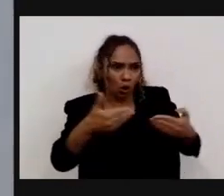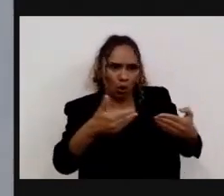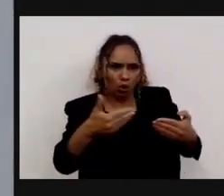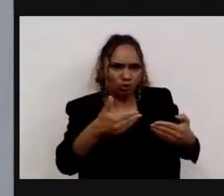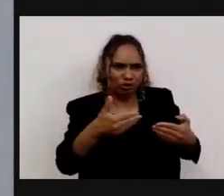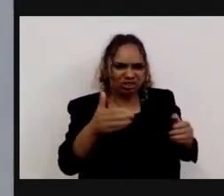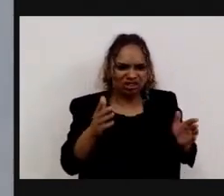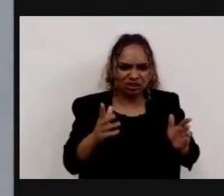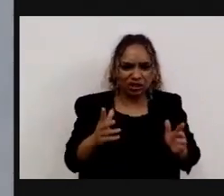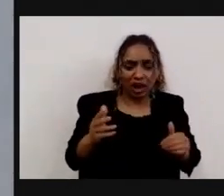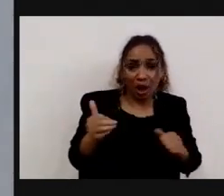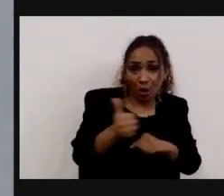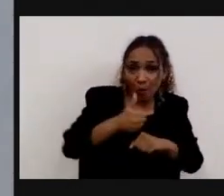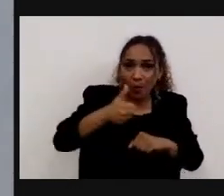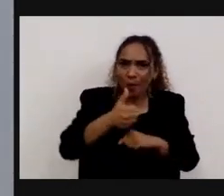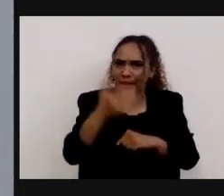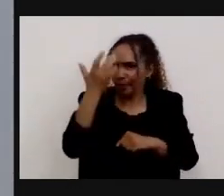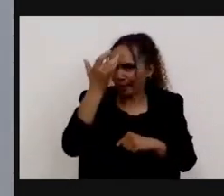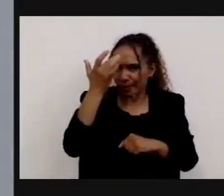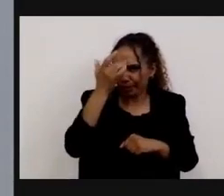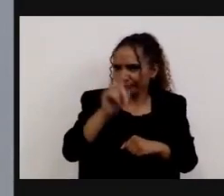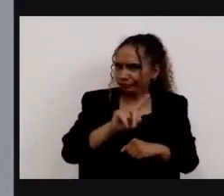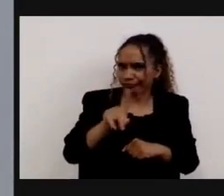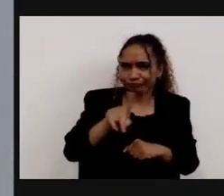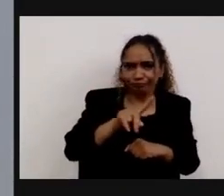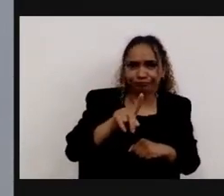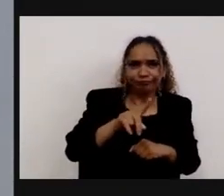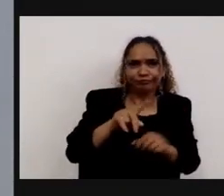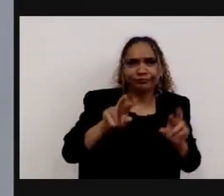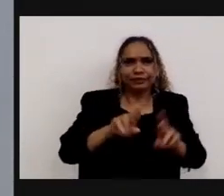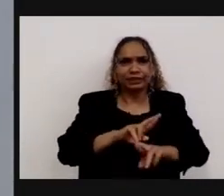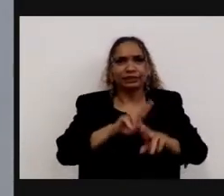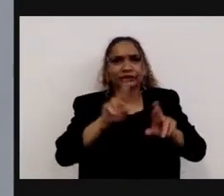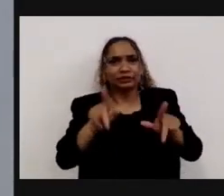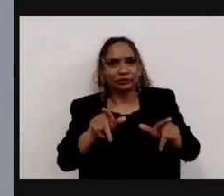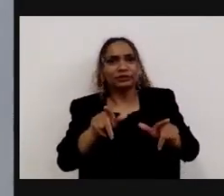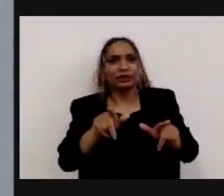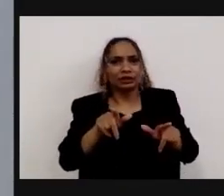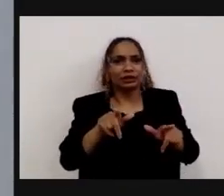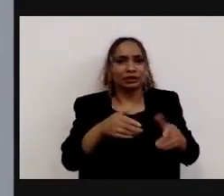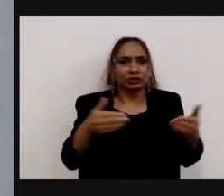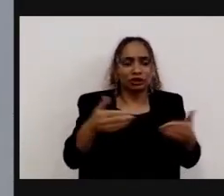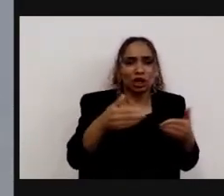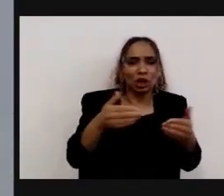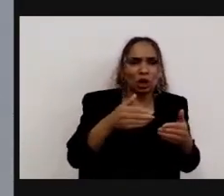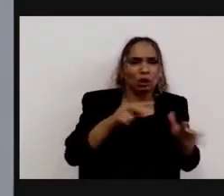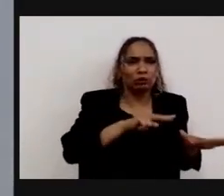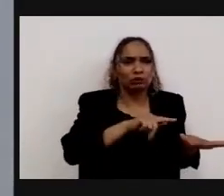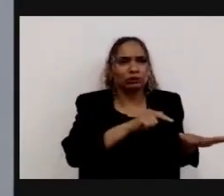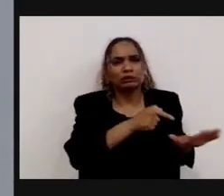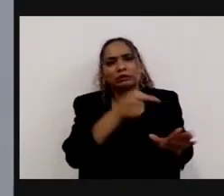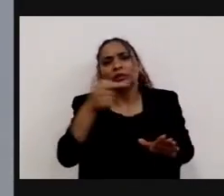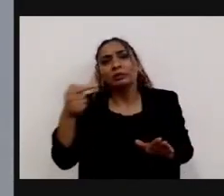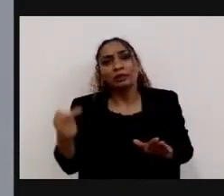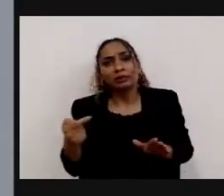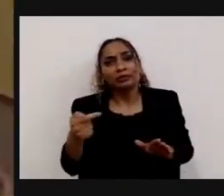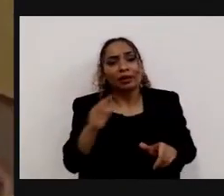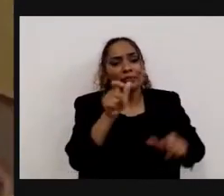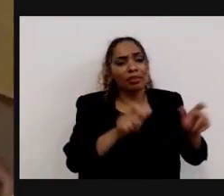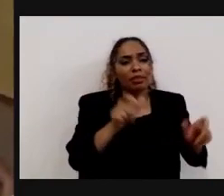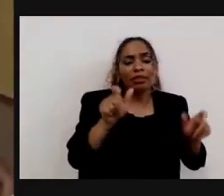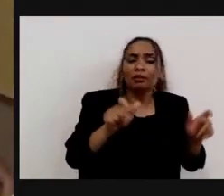o seu melhor amanhã não é muito diferente o nível de entrega que você tem agora para o nível da semana que vem para o outro porque somos pessoas